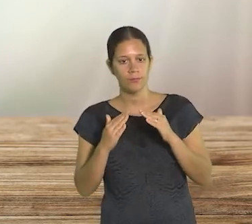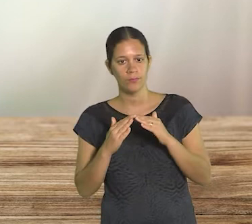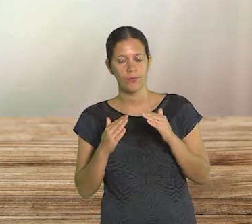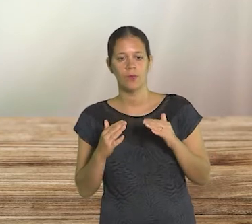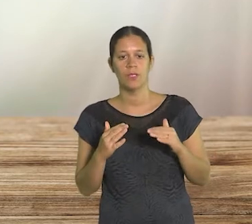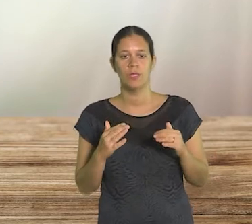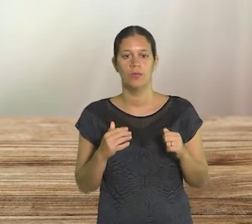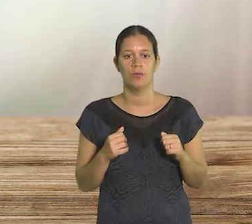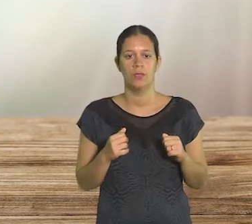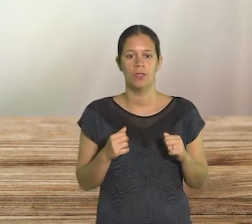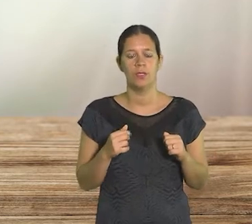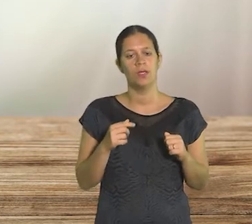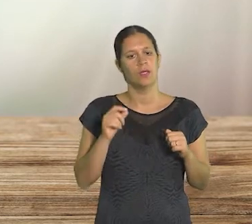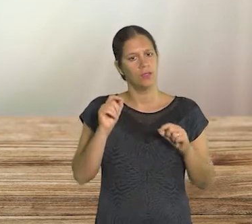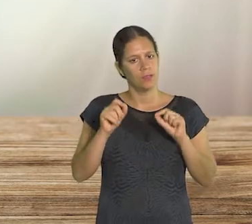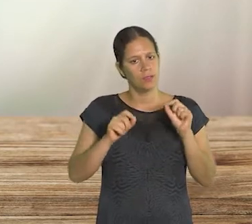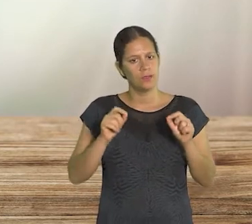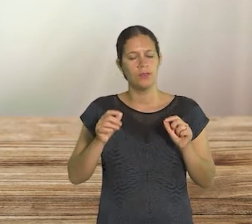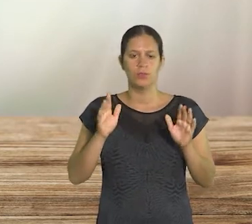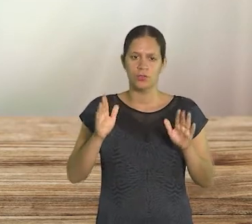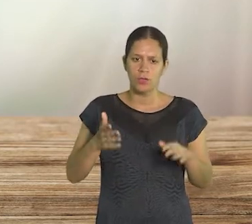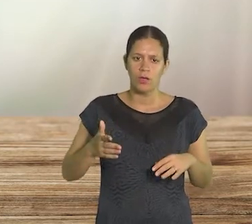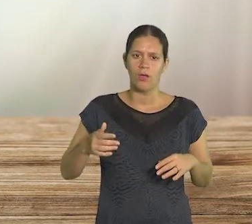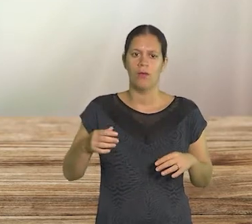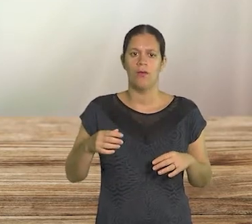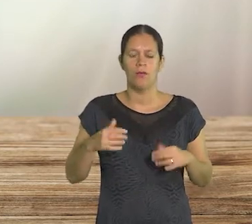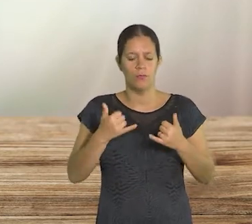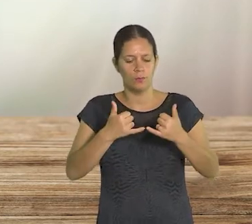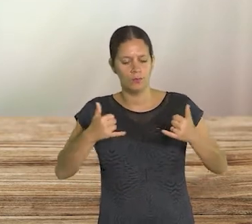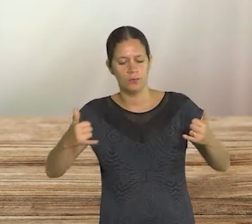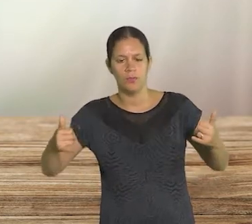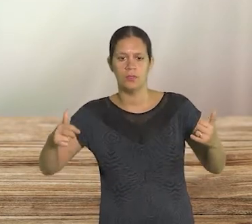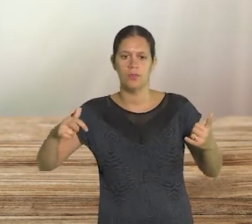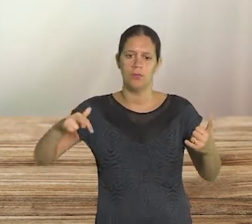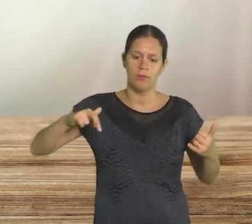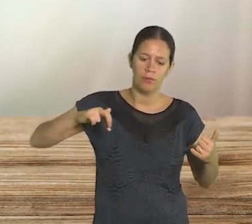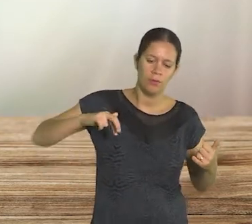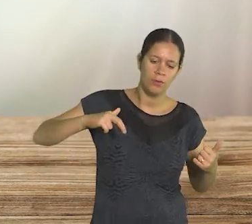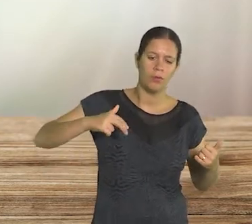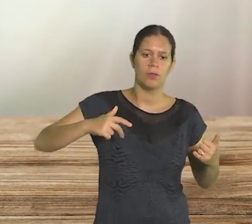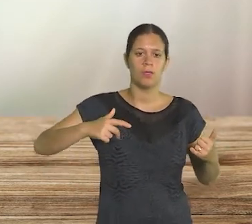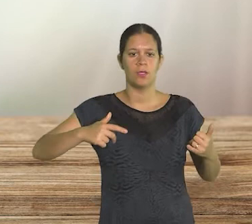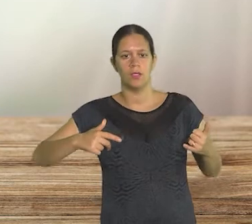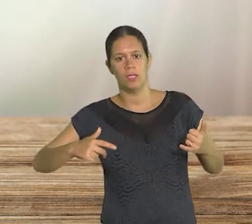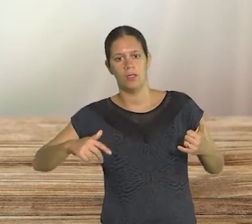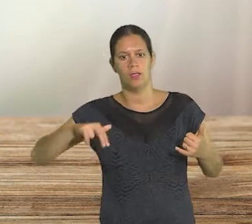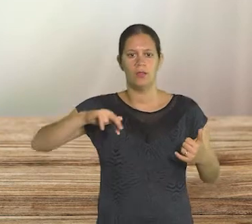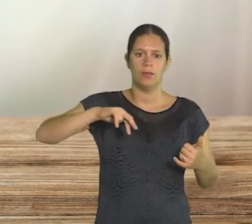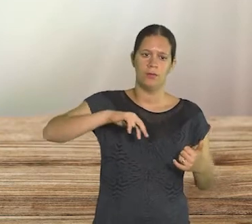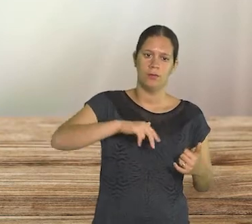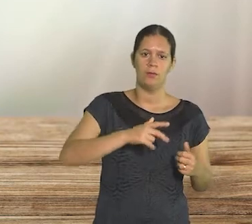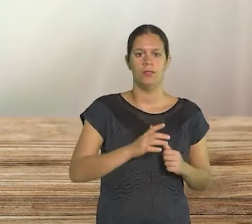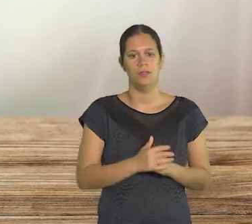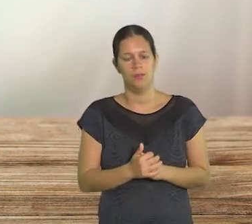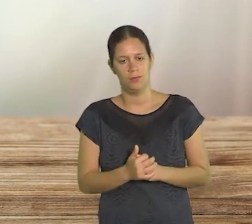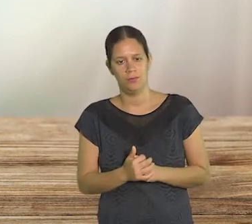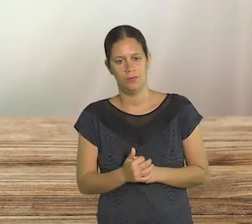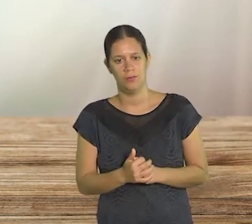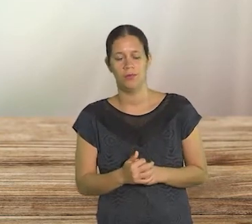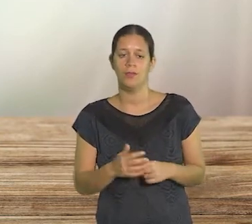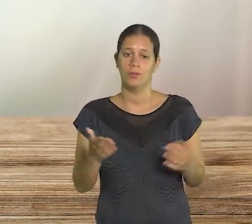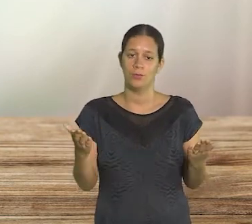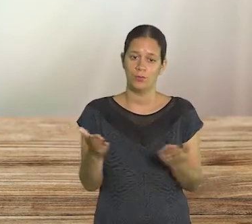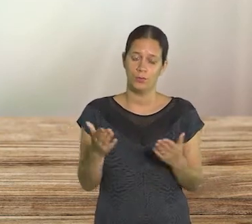Quem não já andou no meio fio? Tentando equilibrar ali no meio fio, um pé depois do outro. Basicamente, essa